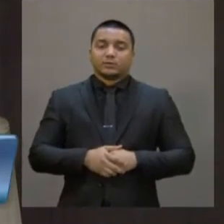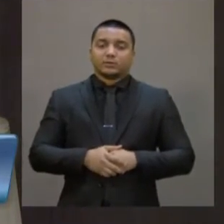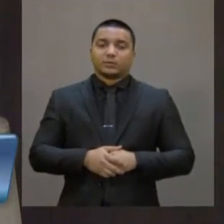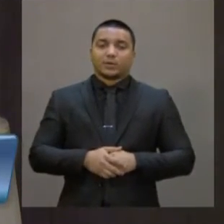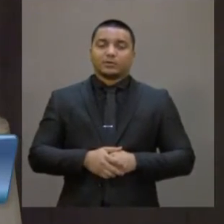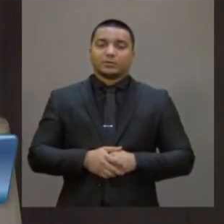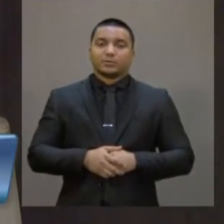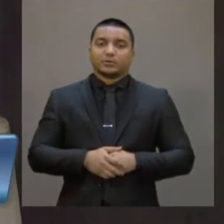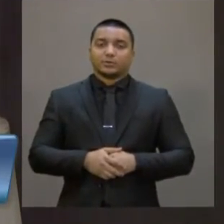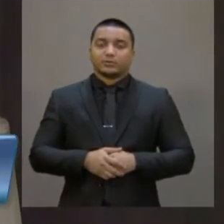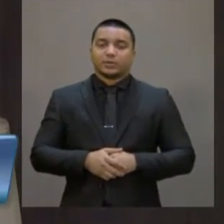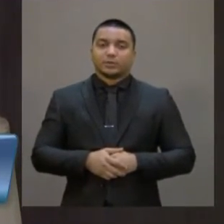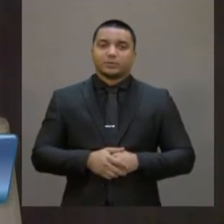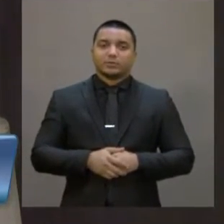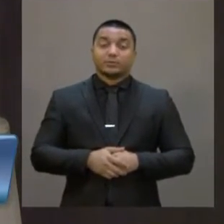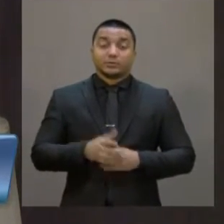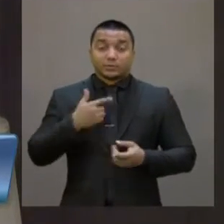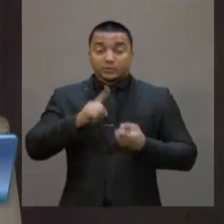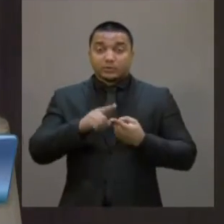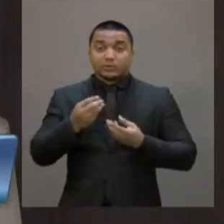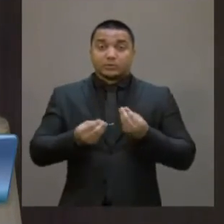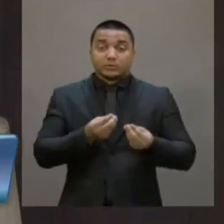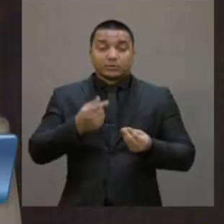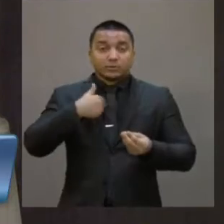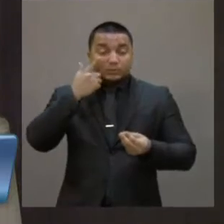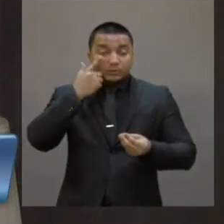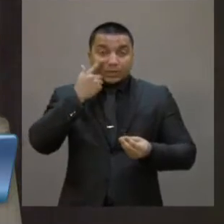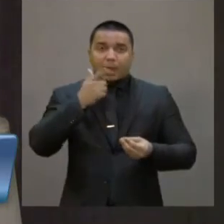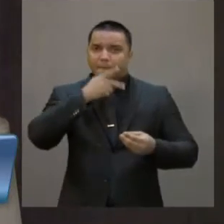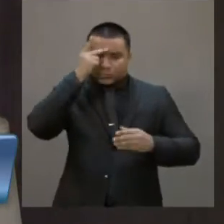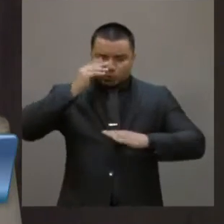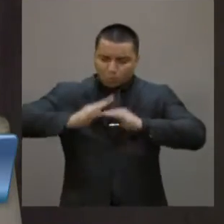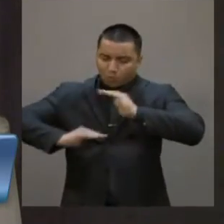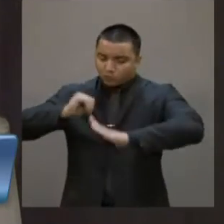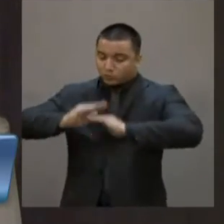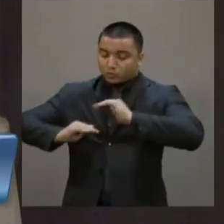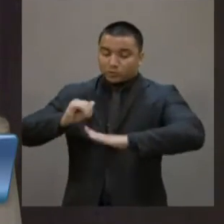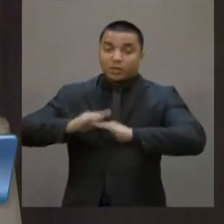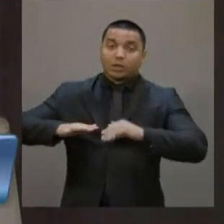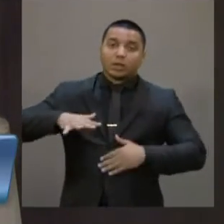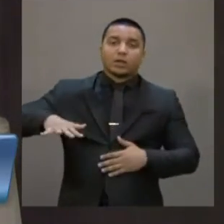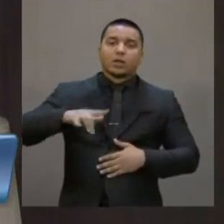de imprensa, de profissionais, não vou dizer aqui de imprensa, mas de profissionais, de alguns profissionais, que servem como